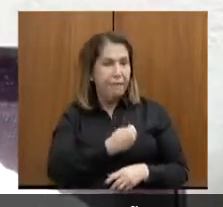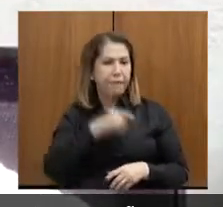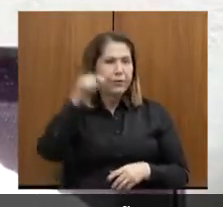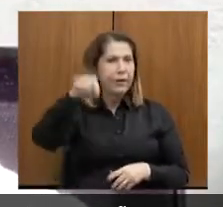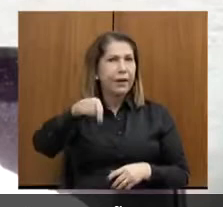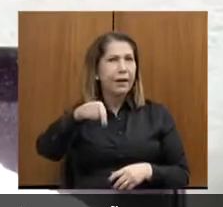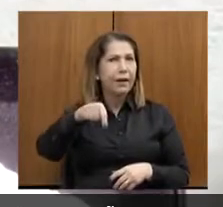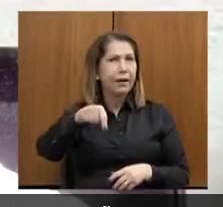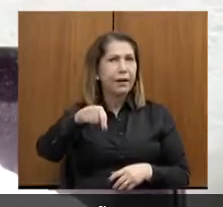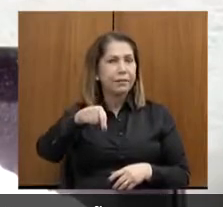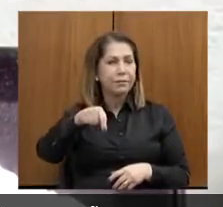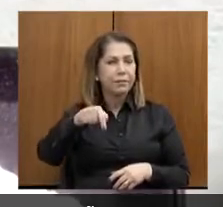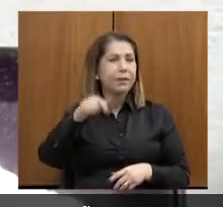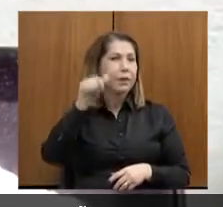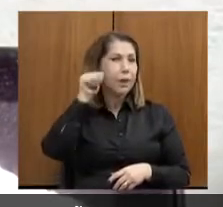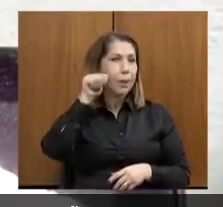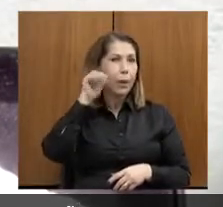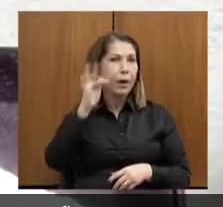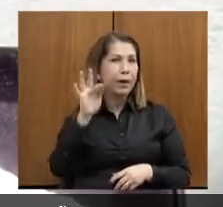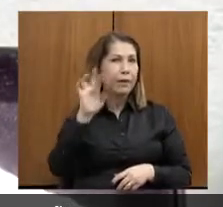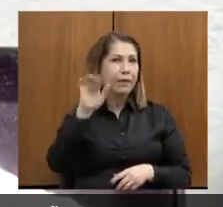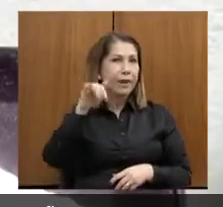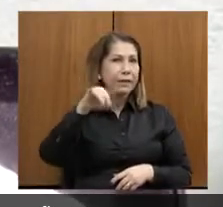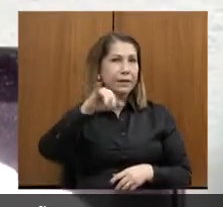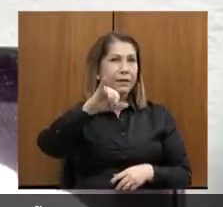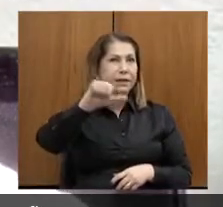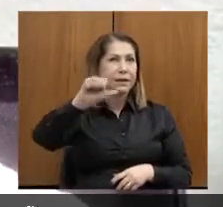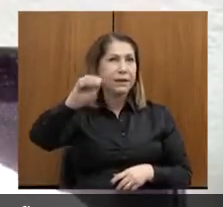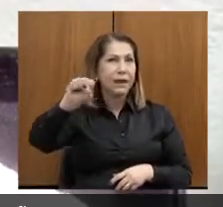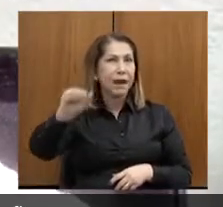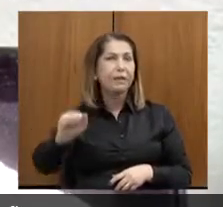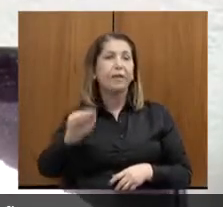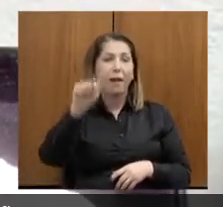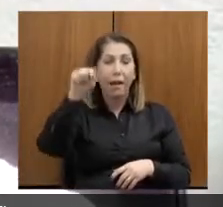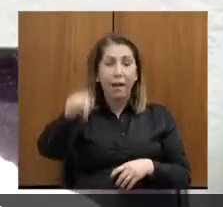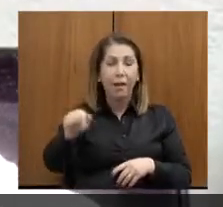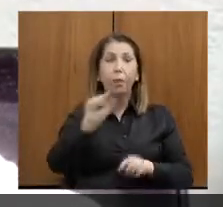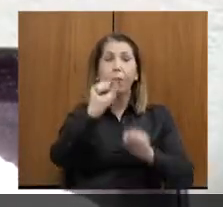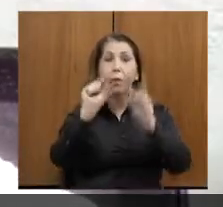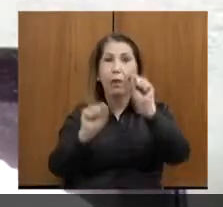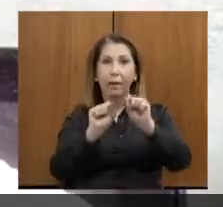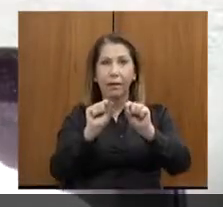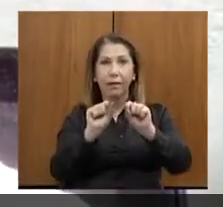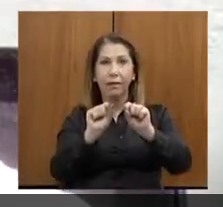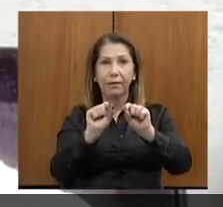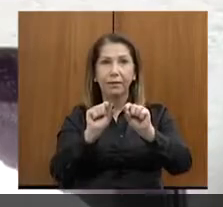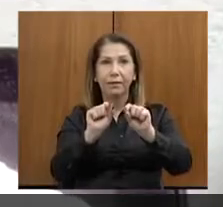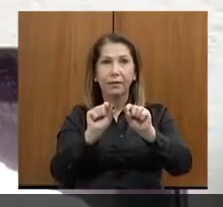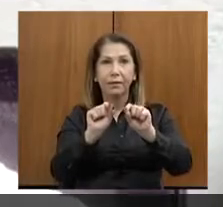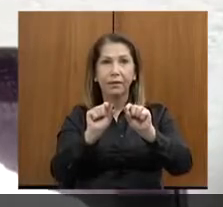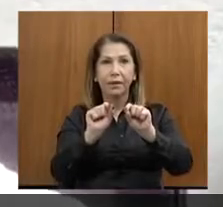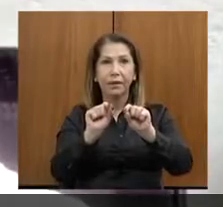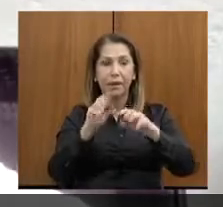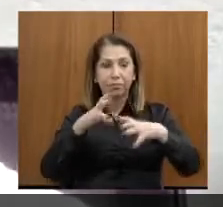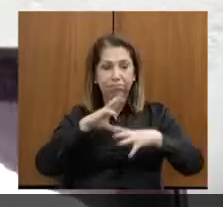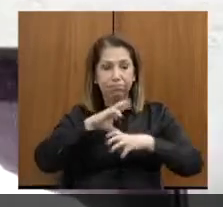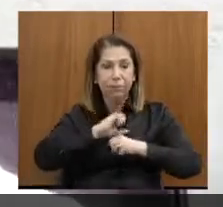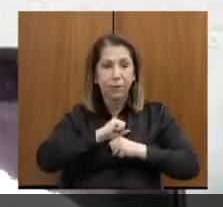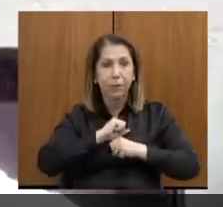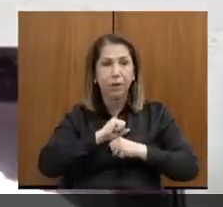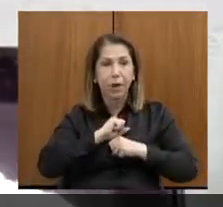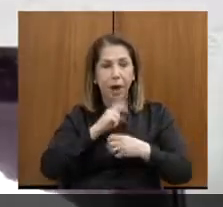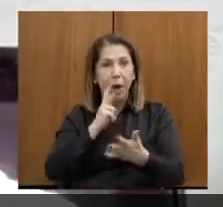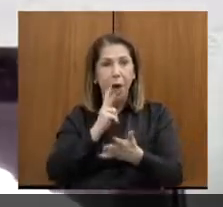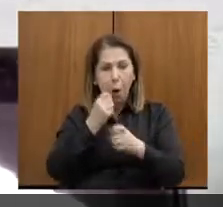existência da atuação de Francisco apesar da repressão provavelmente é mesmo calando dela tendo sido reprimido ele provavelmente